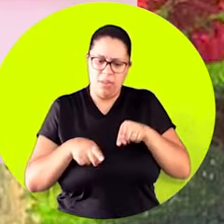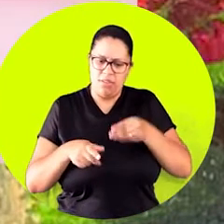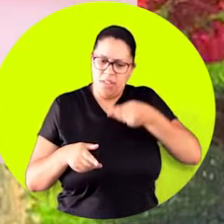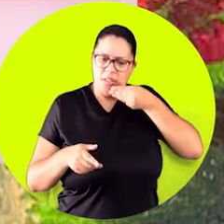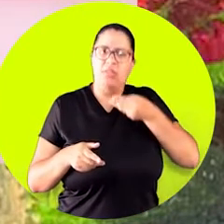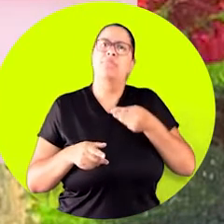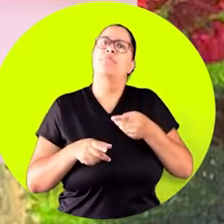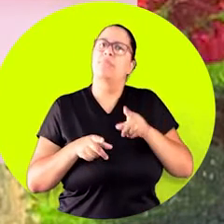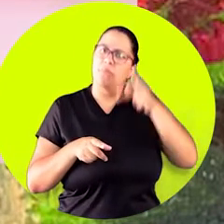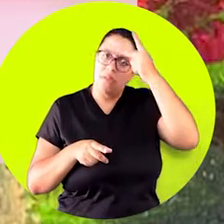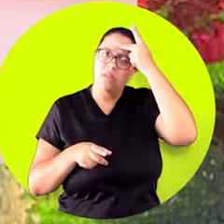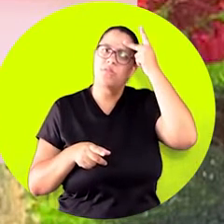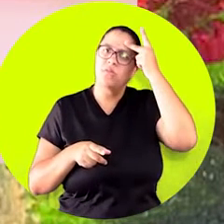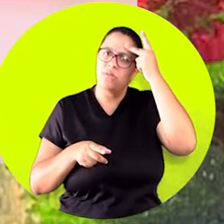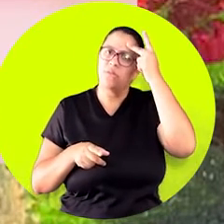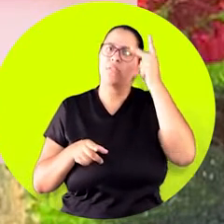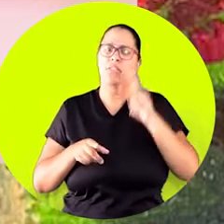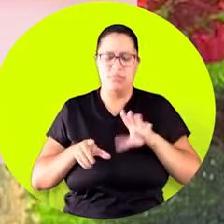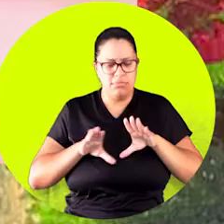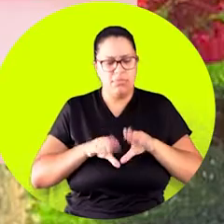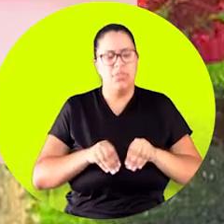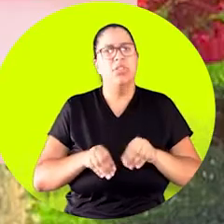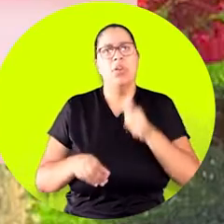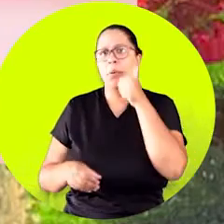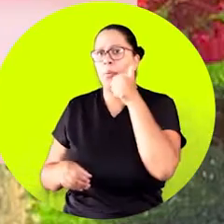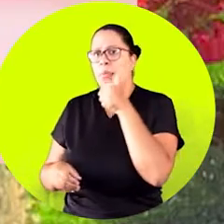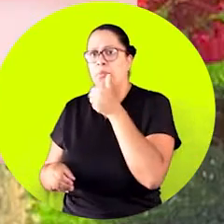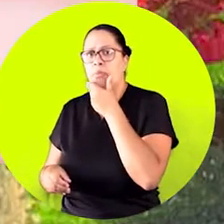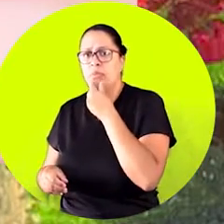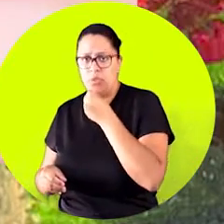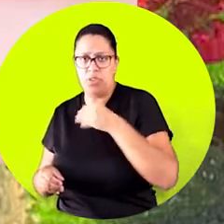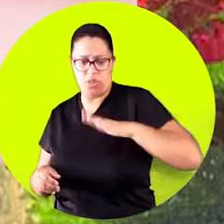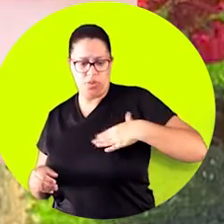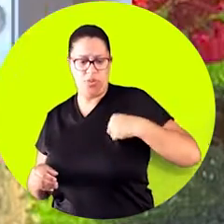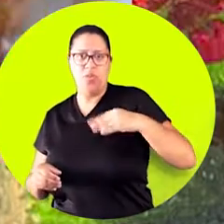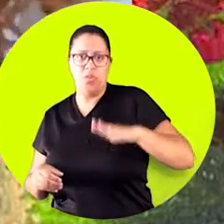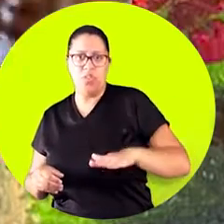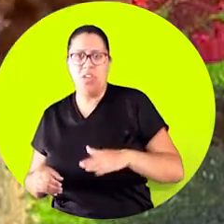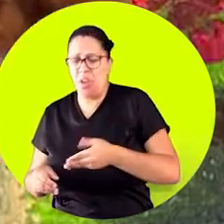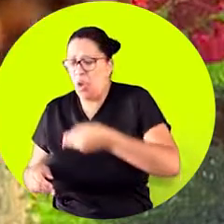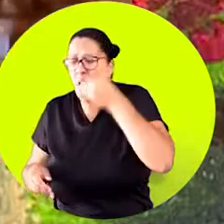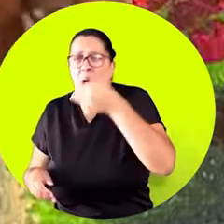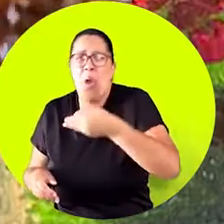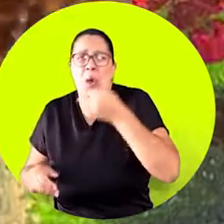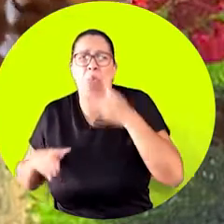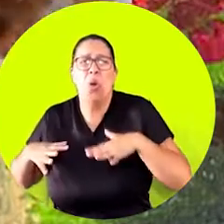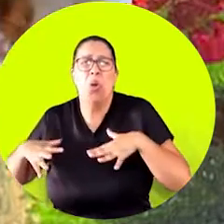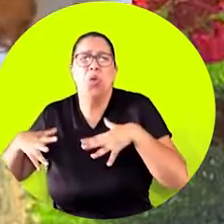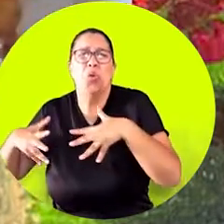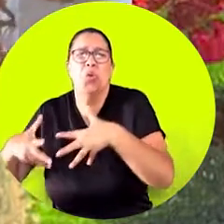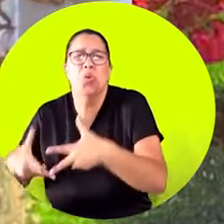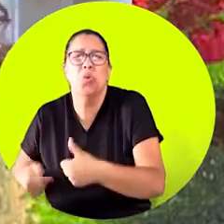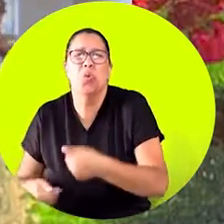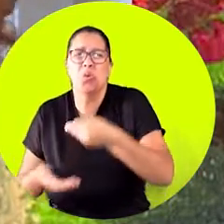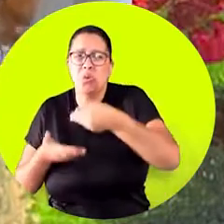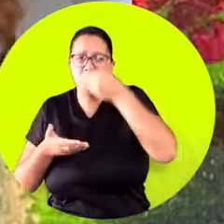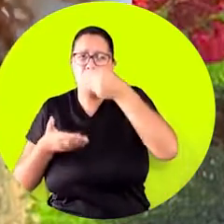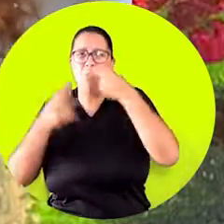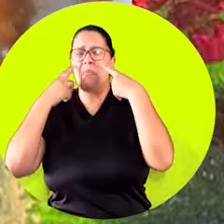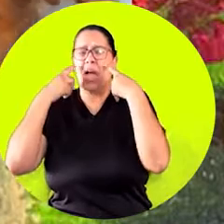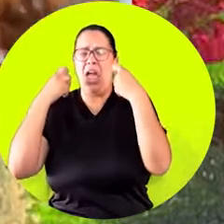mingau. E o filhinho ursinho, chorando muito, dizia: "Comeram todo meu mingau,